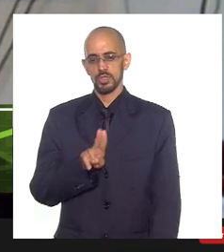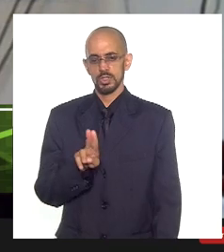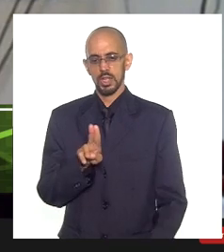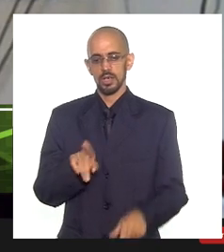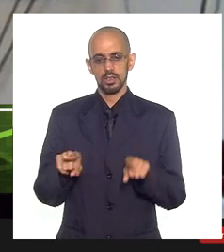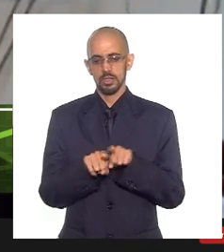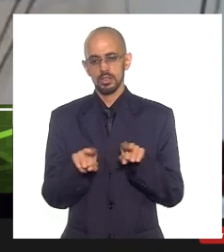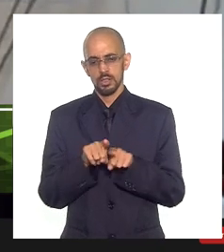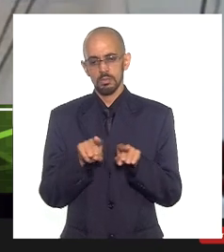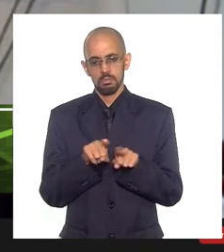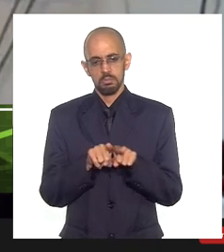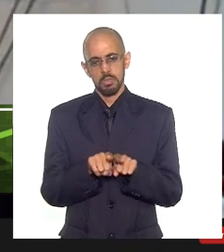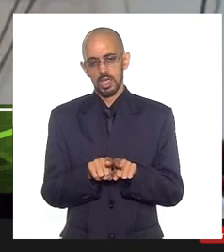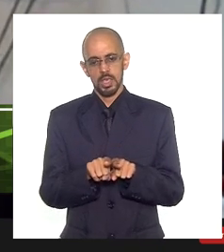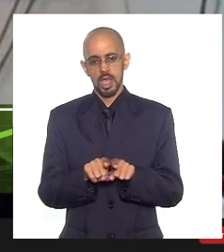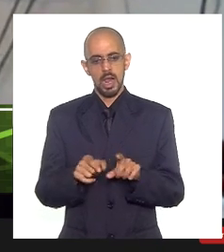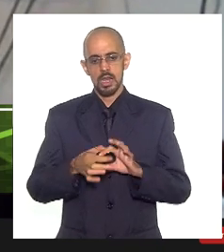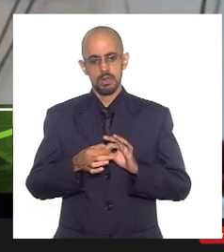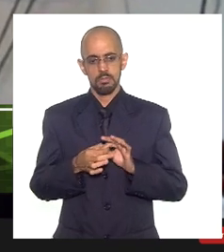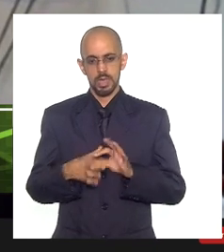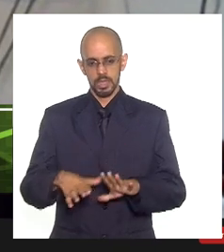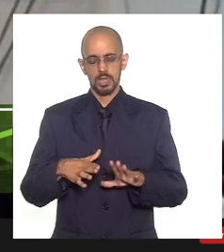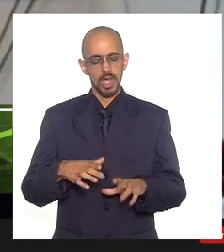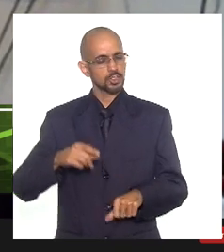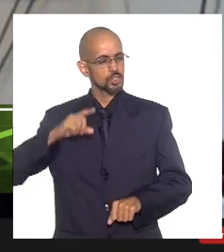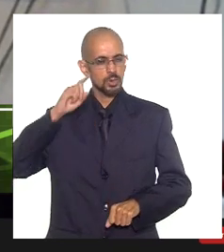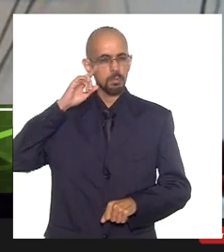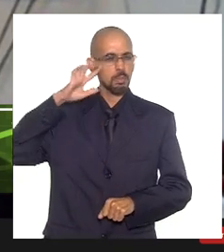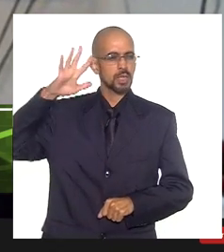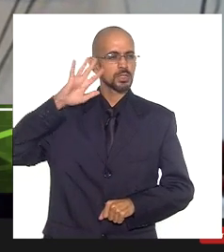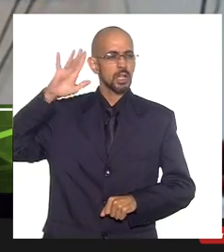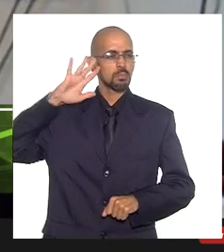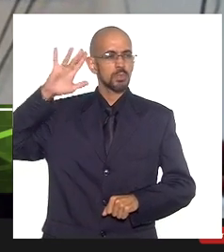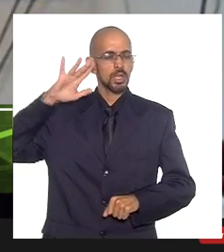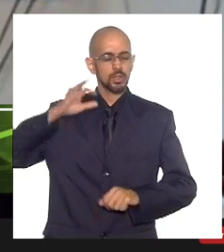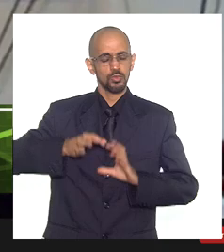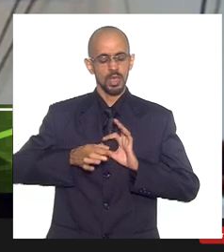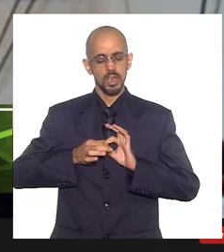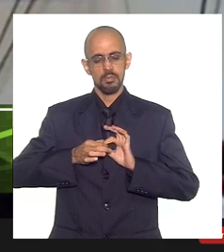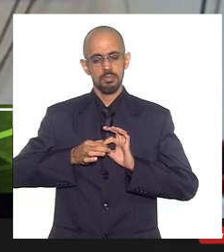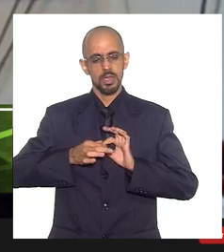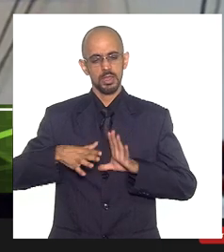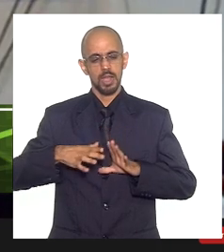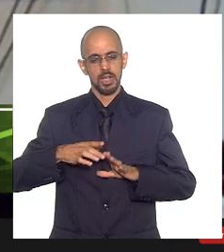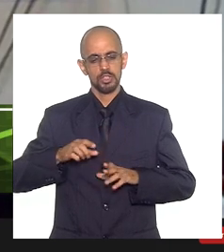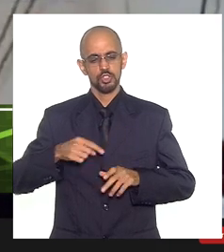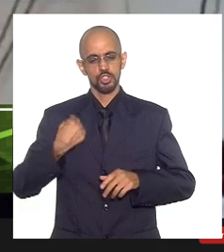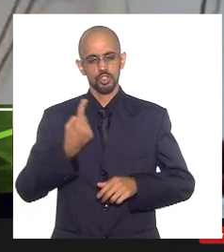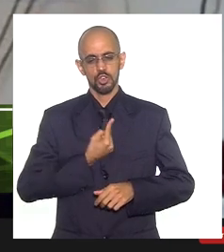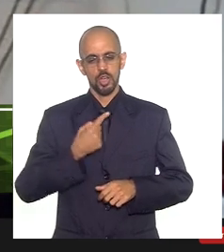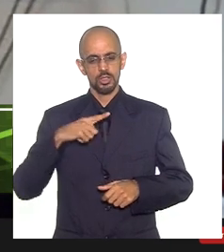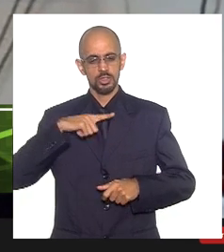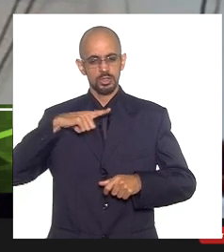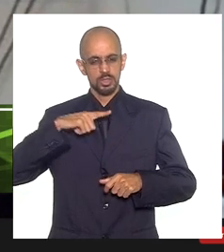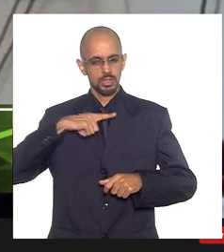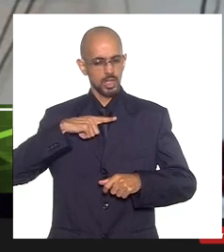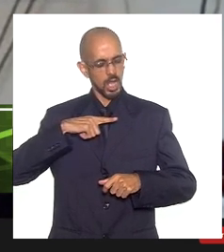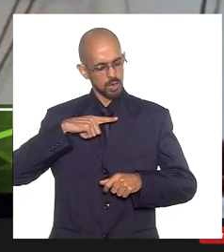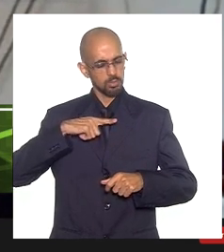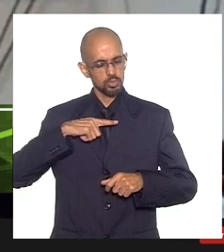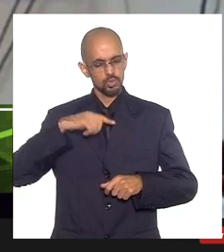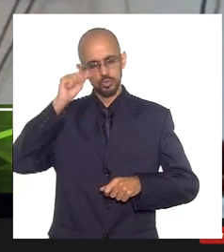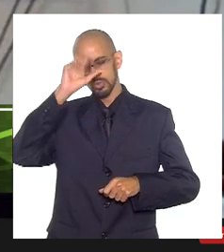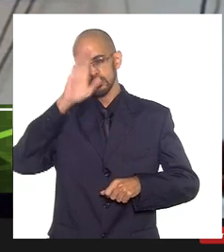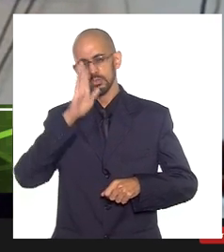questão também da liberdade de pensamento e da democracia que ainda nós estamos inseridos nesse